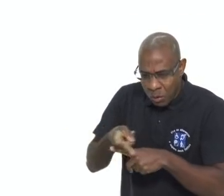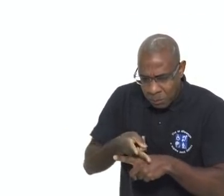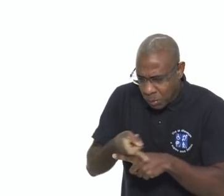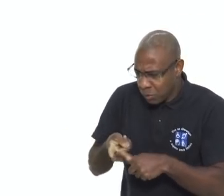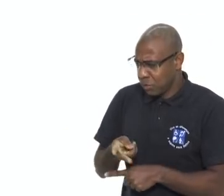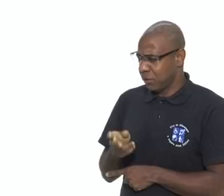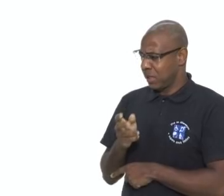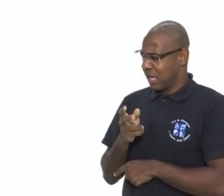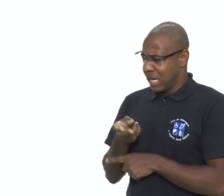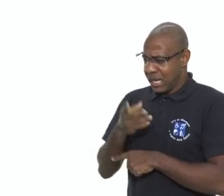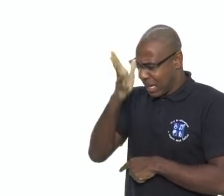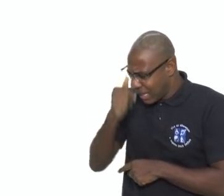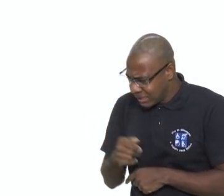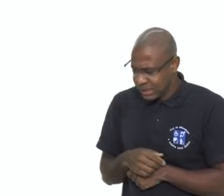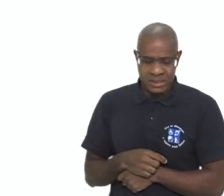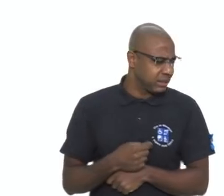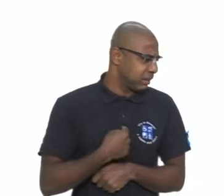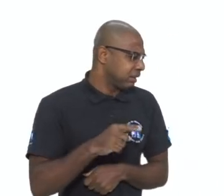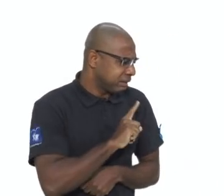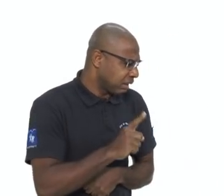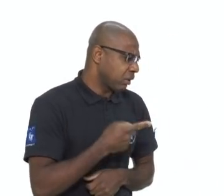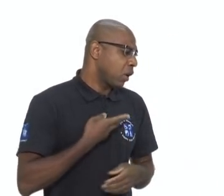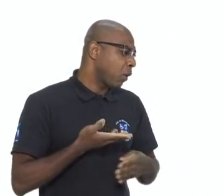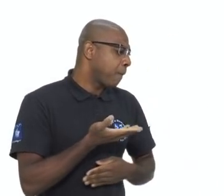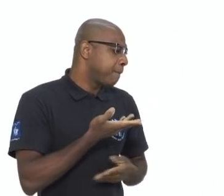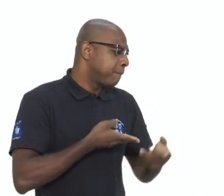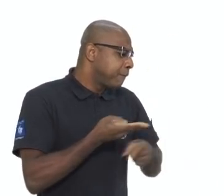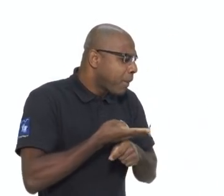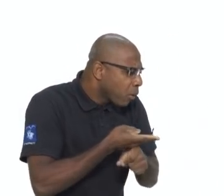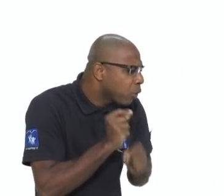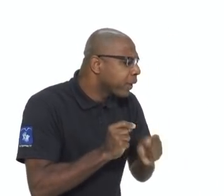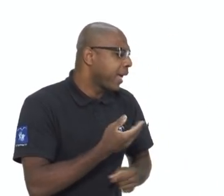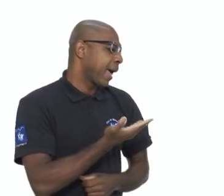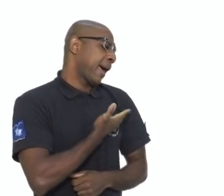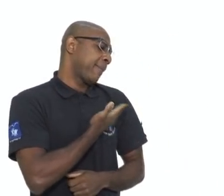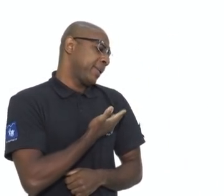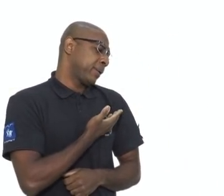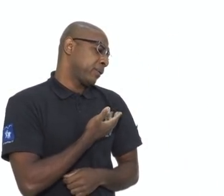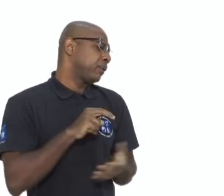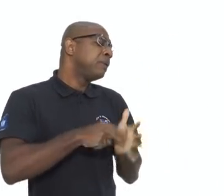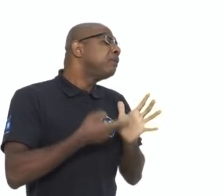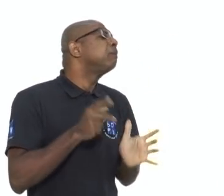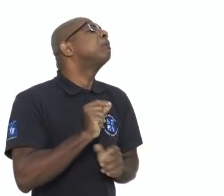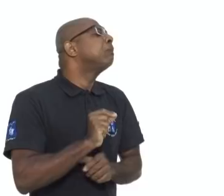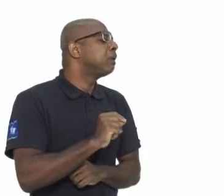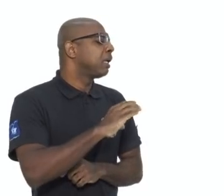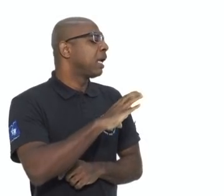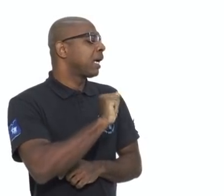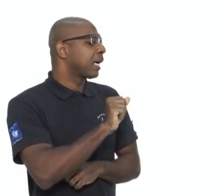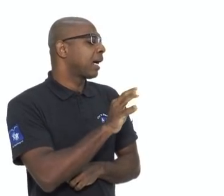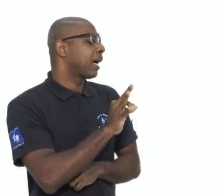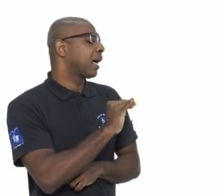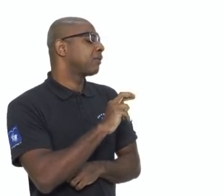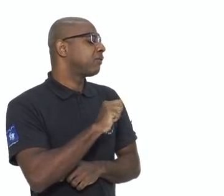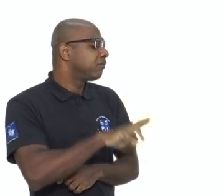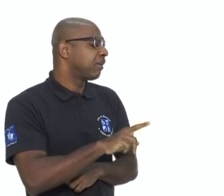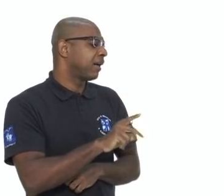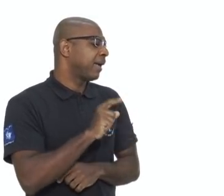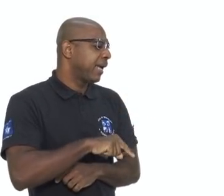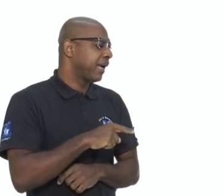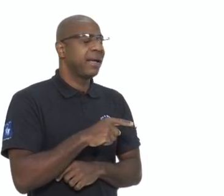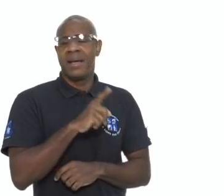o príncipezinho. Eu procuro amigos. Que quer dizer cativar? É uma coisa muito